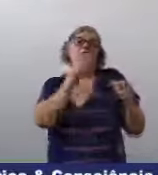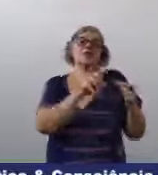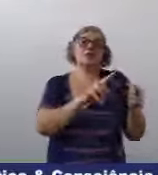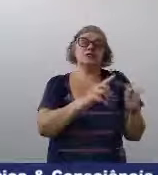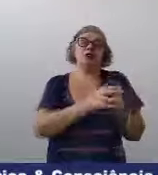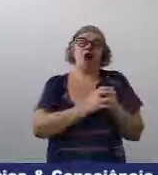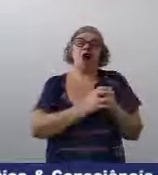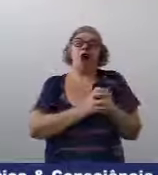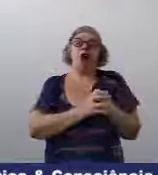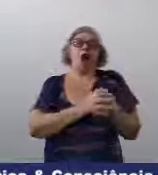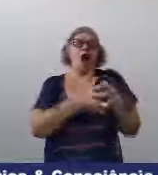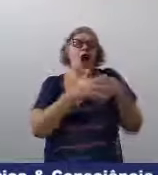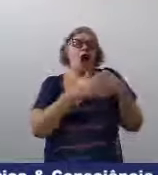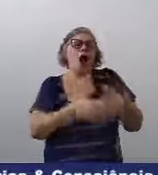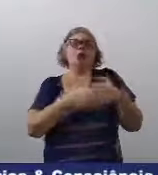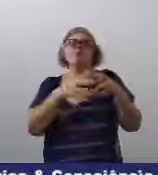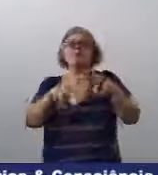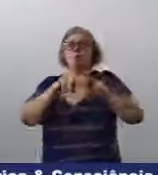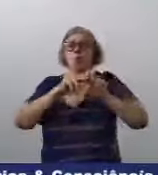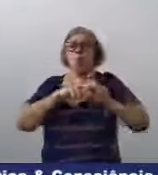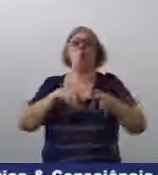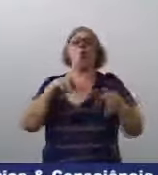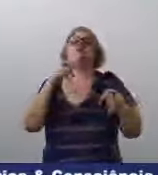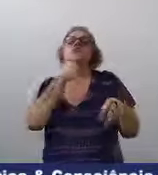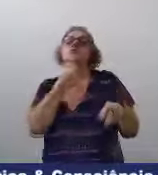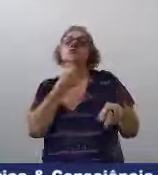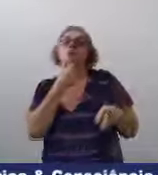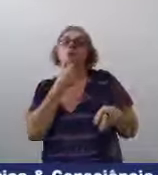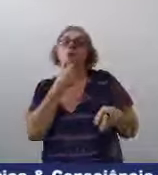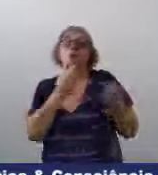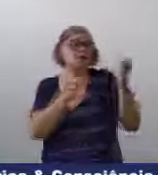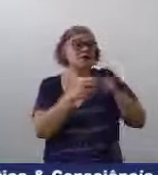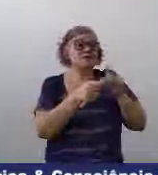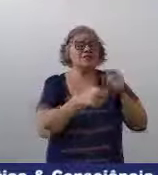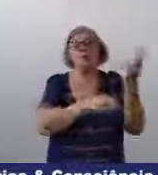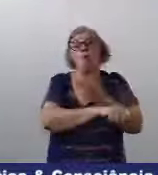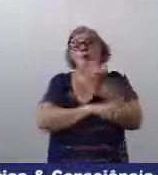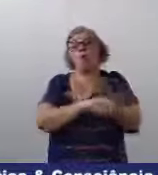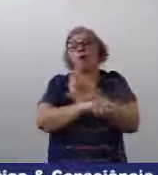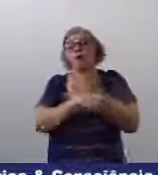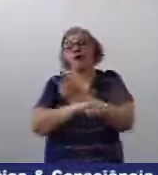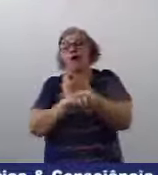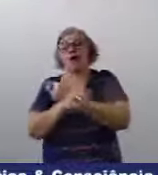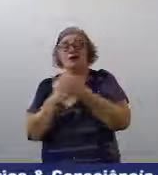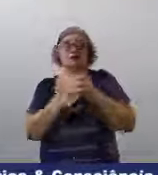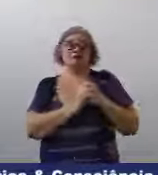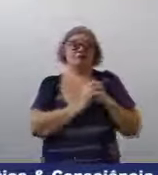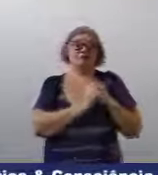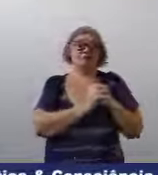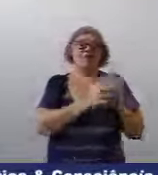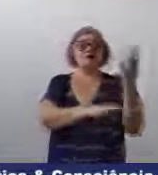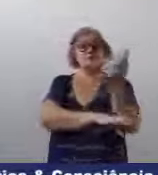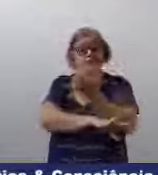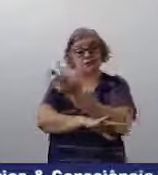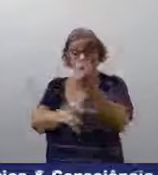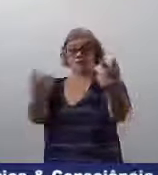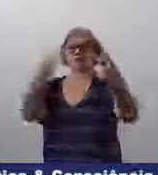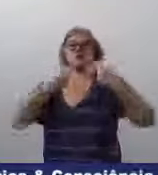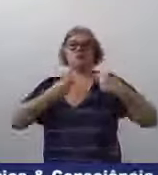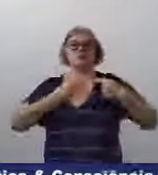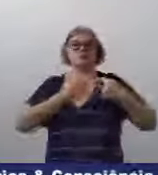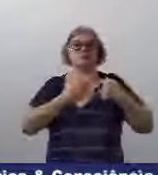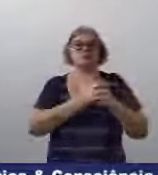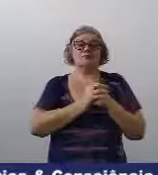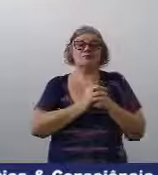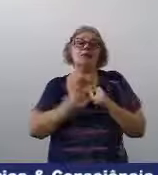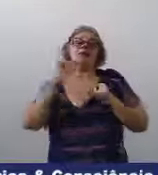a menos que sejam agredidos pela estupidez do homem fazendo poluição. Então são acasos, entre aspas, da natureza que